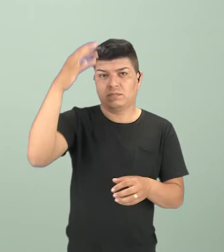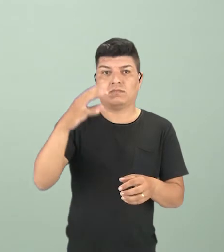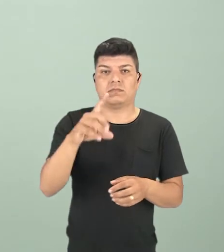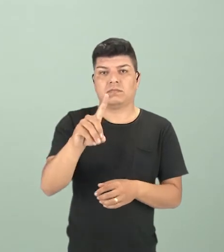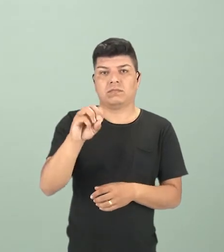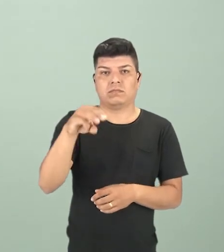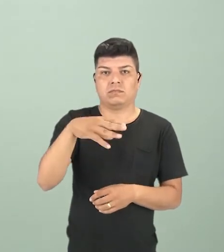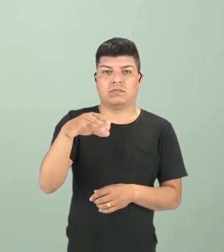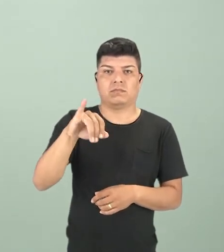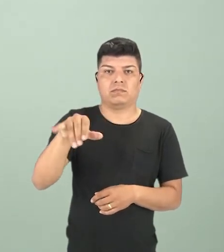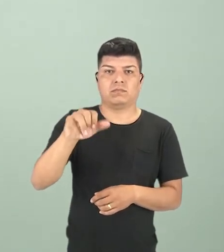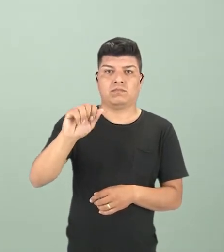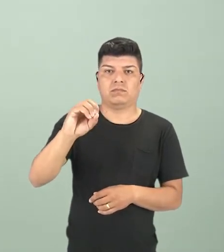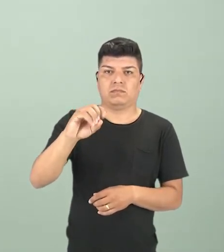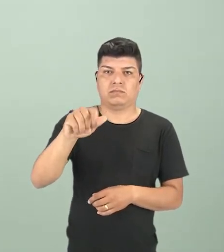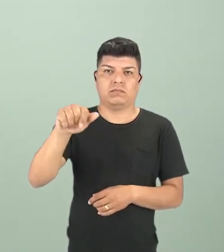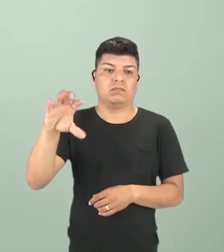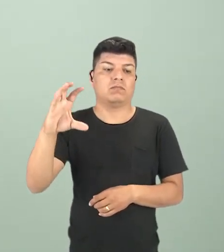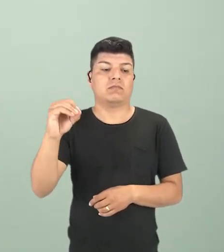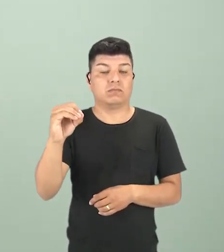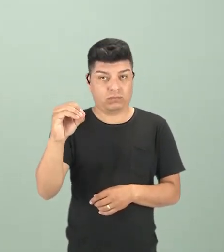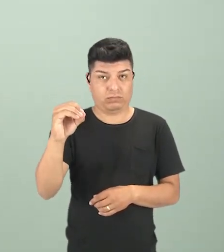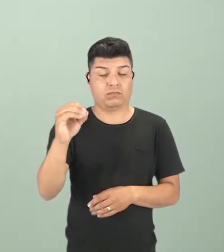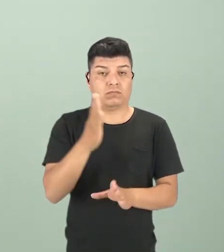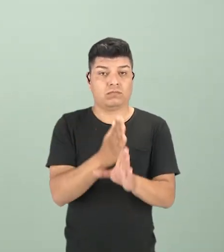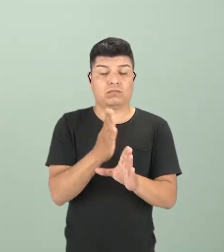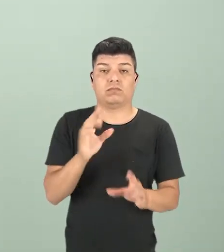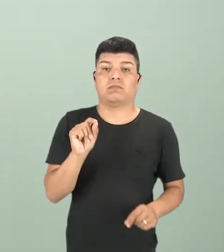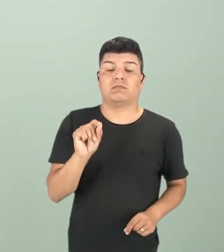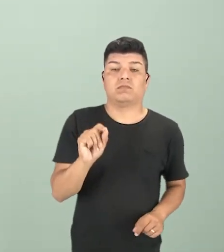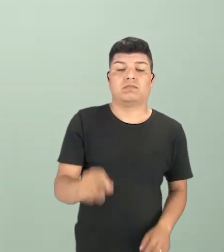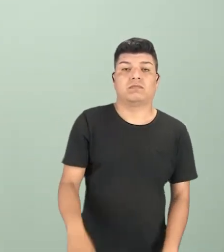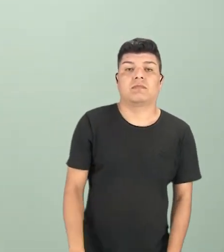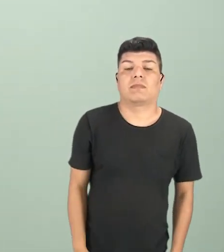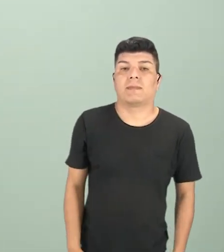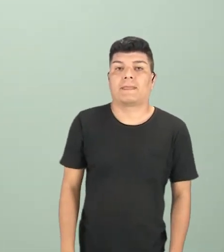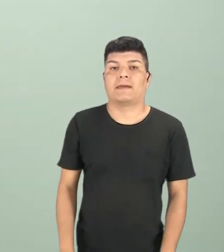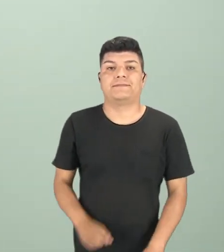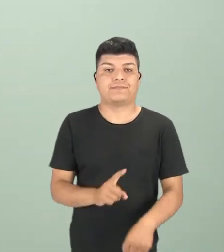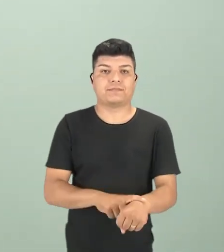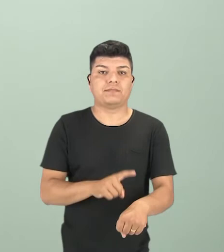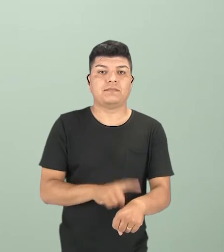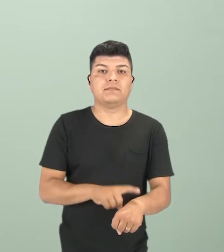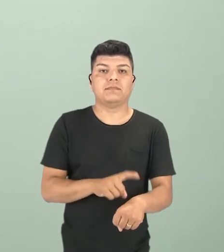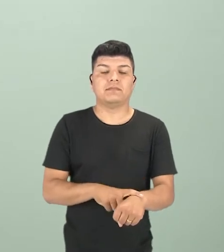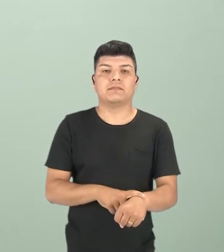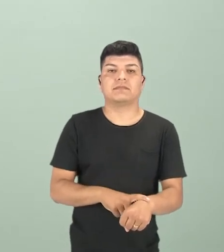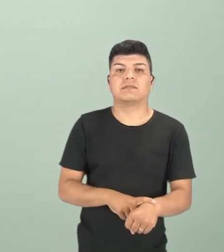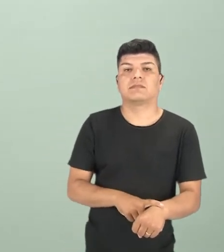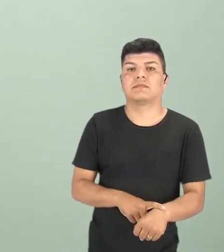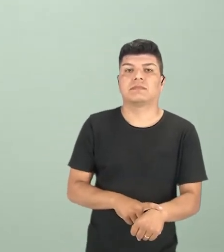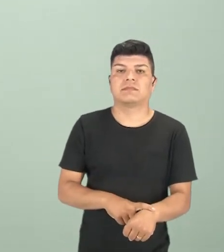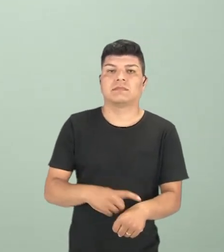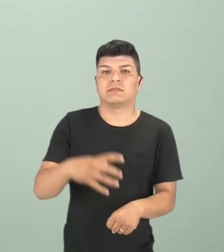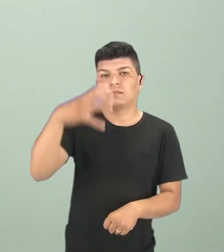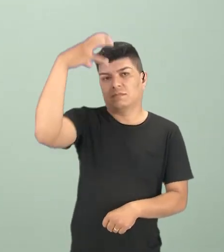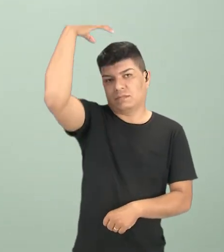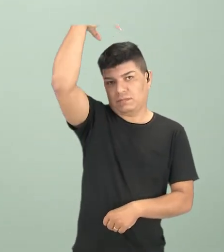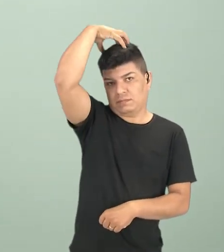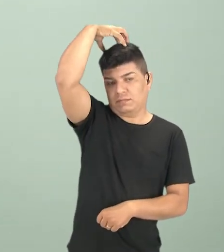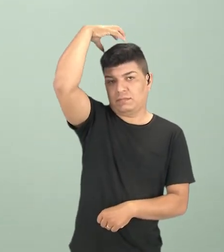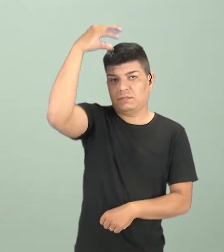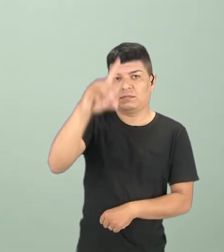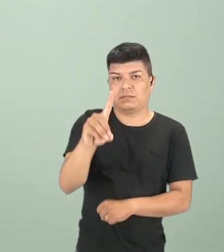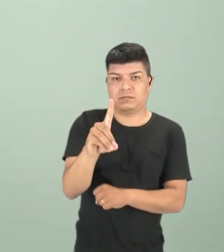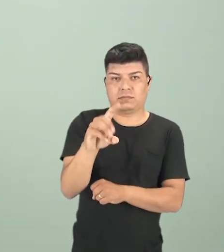ter que retornar para Portugal, ocasionando então o momento em que vão deixar um príncipe regente aqui na região, Dom Pedro